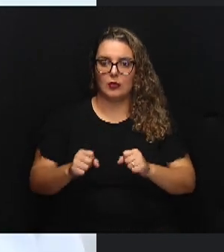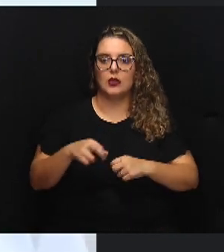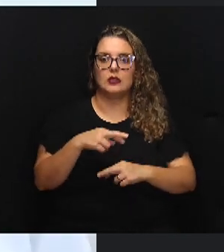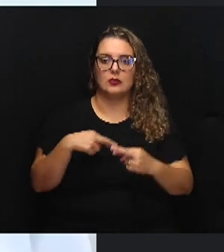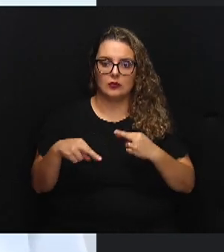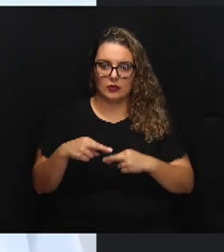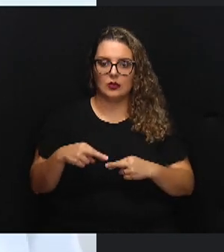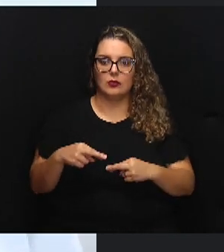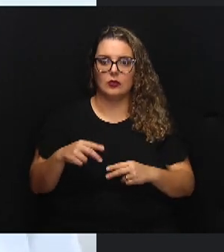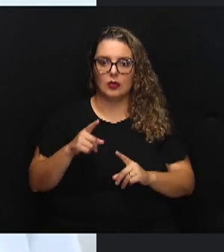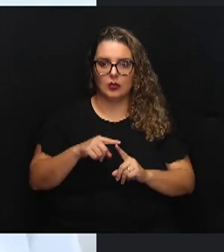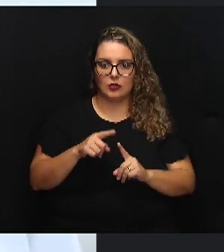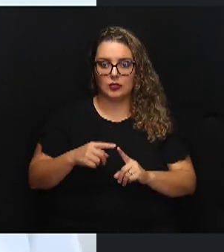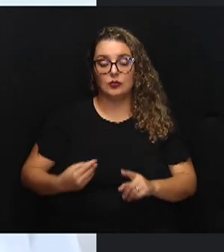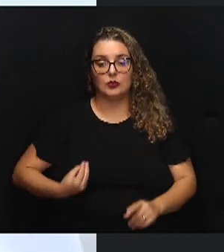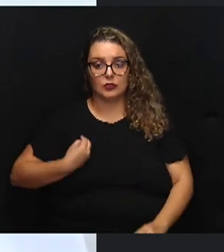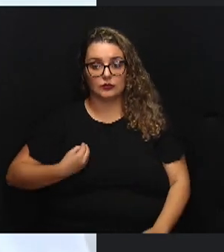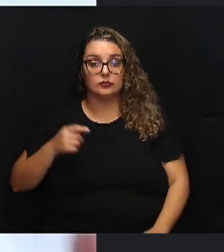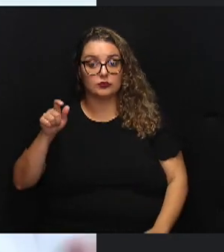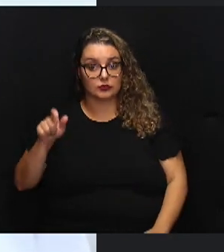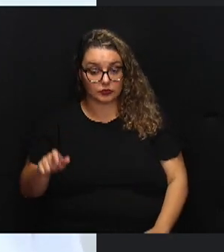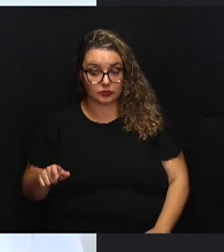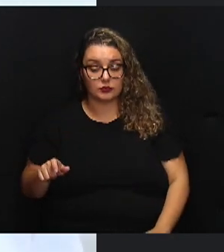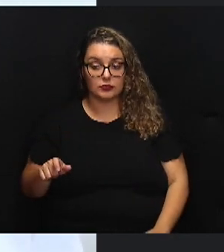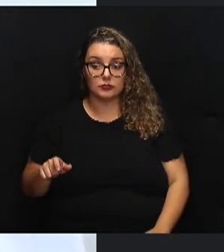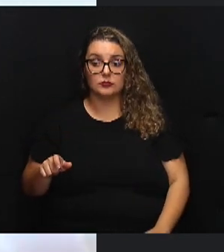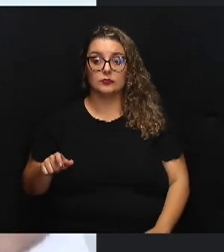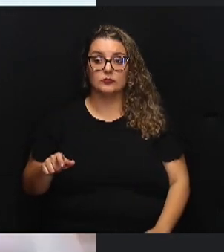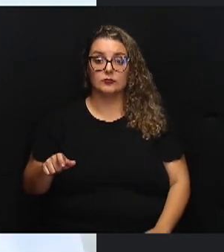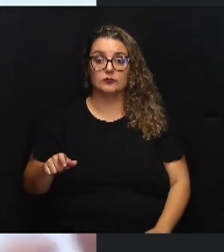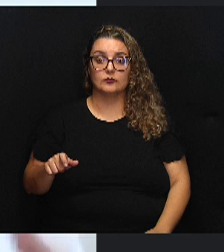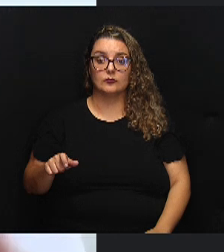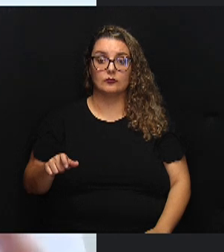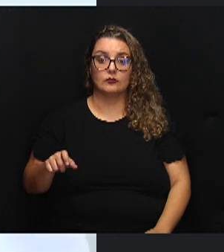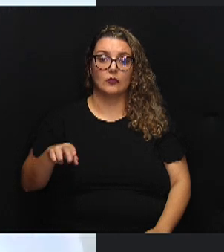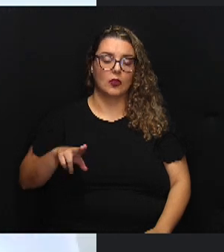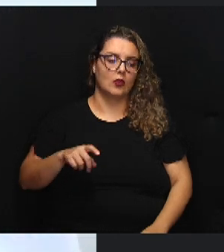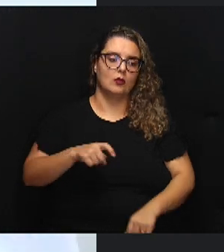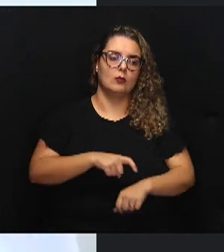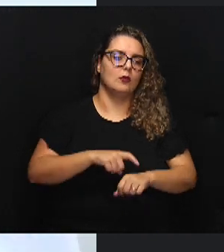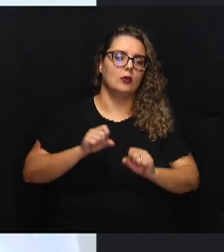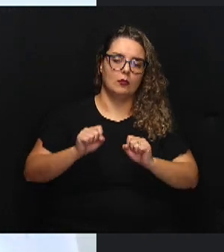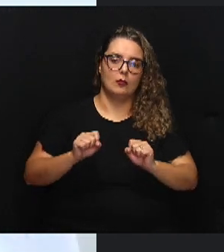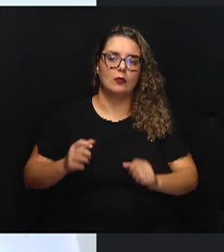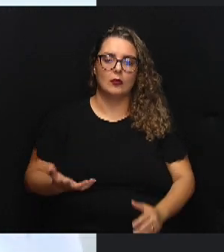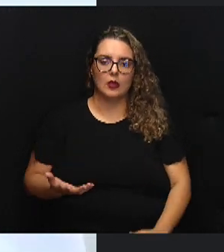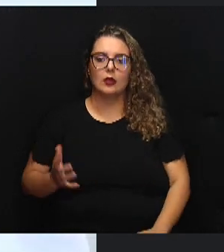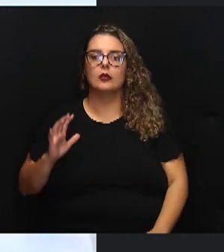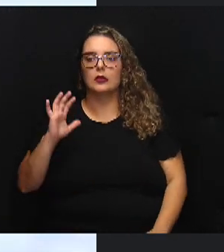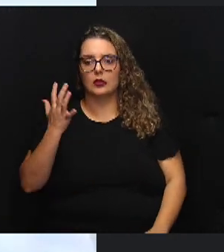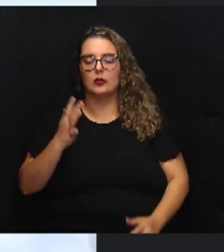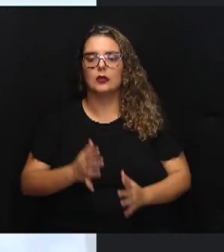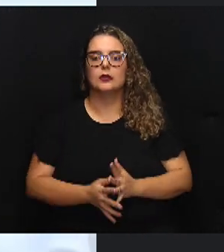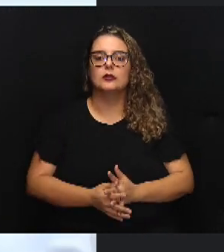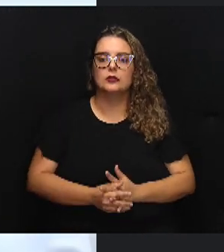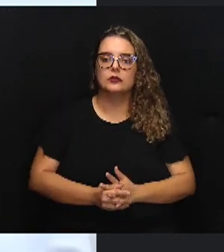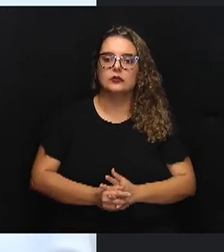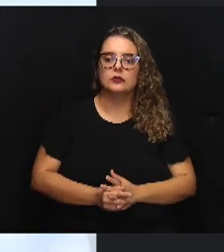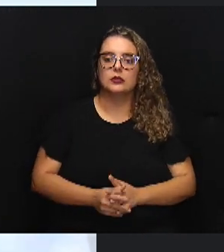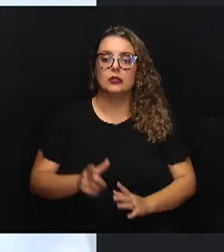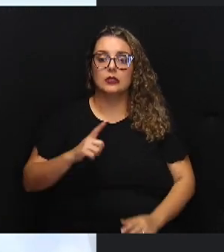relacionados ao estilo de vida do indivíduo ou às situações que possam acontecer.